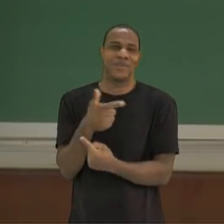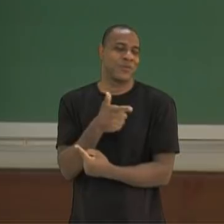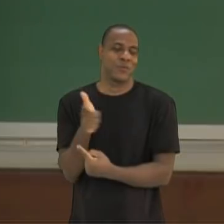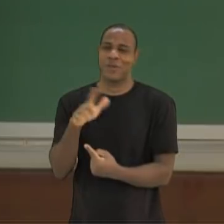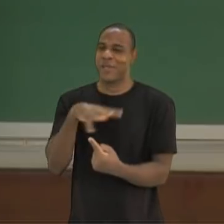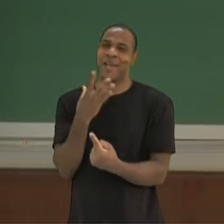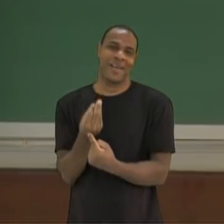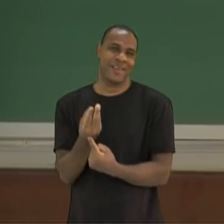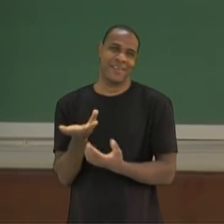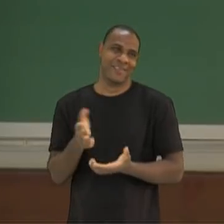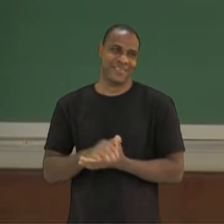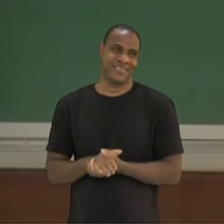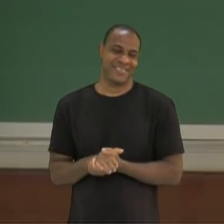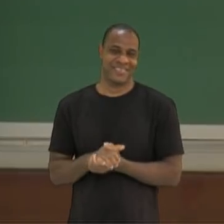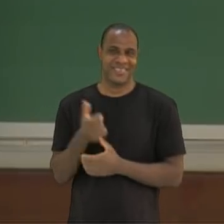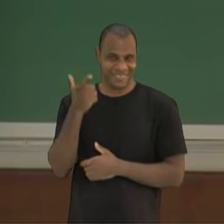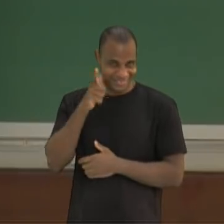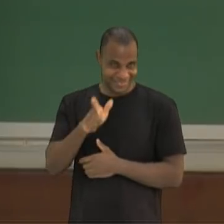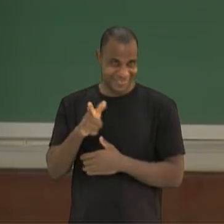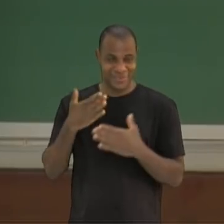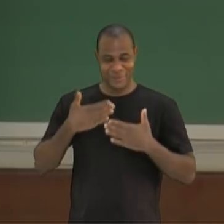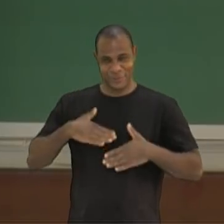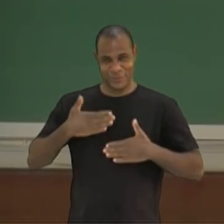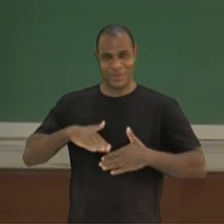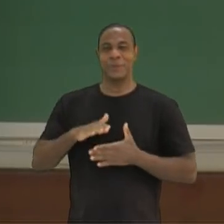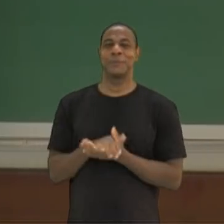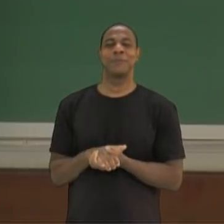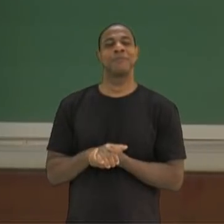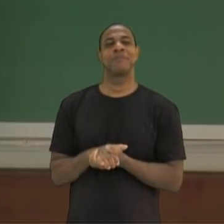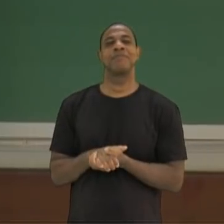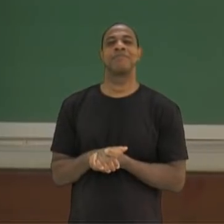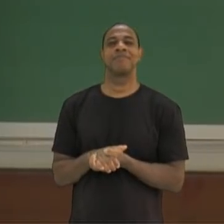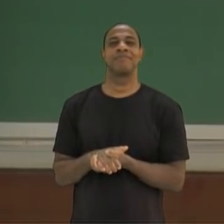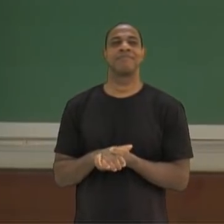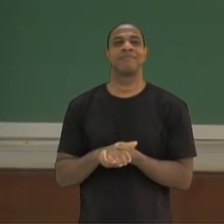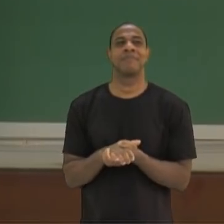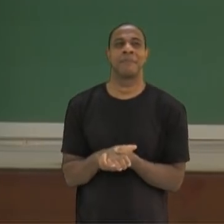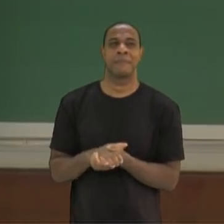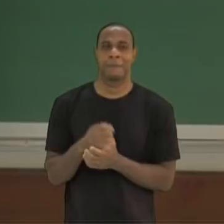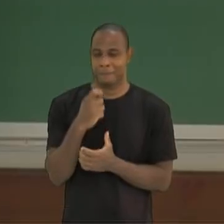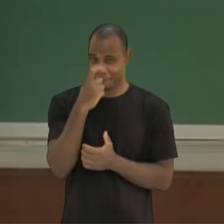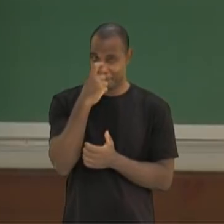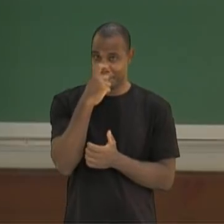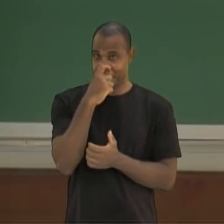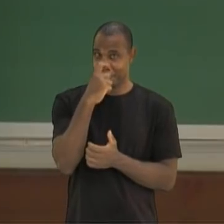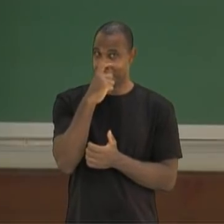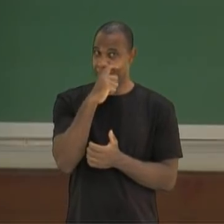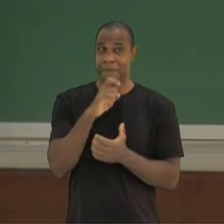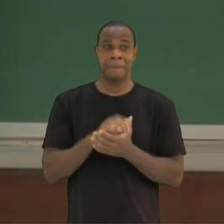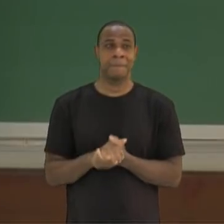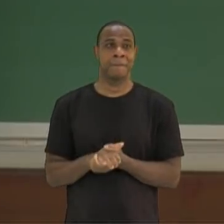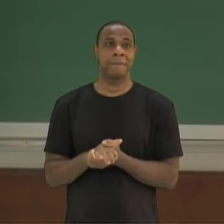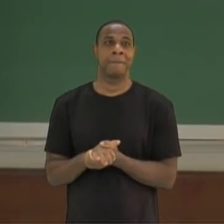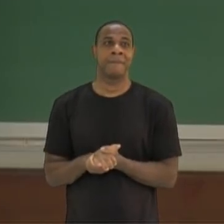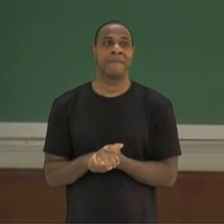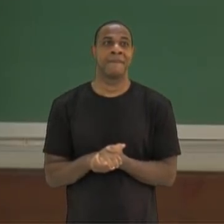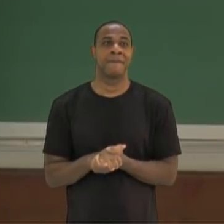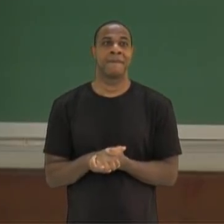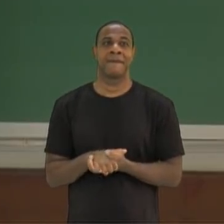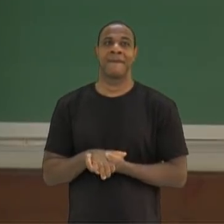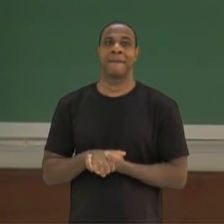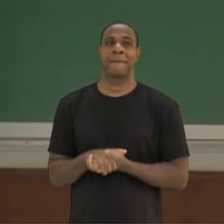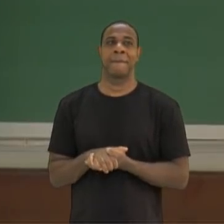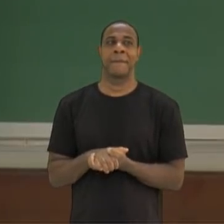arte, certo? Acertou? Tranquilo? Ótimo, essa foi moleza, né? Então, vamos lá. Can you dance